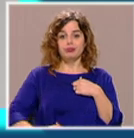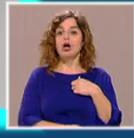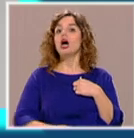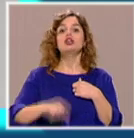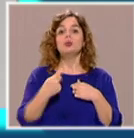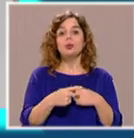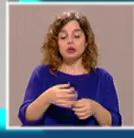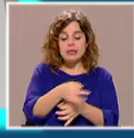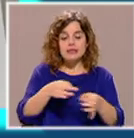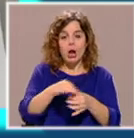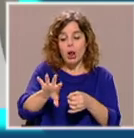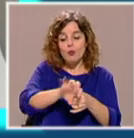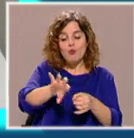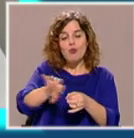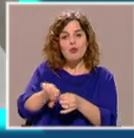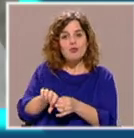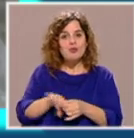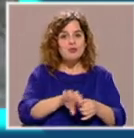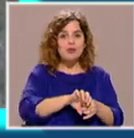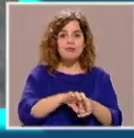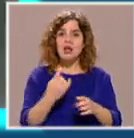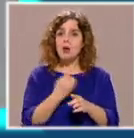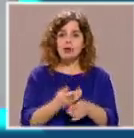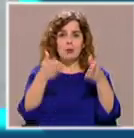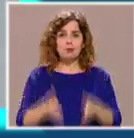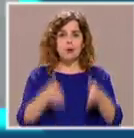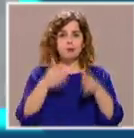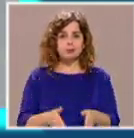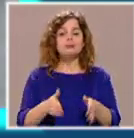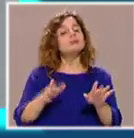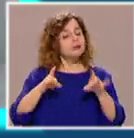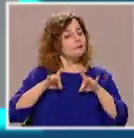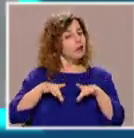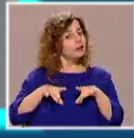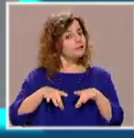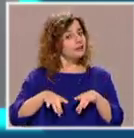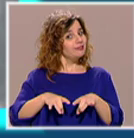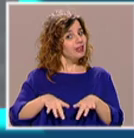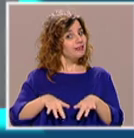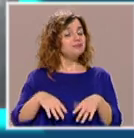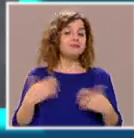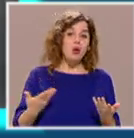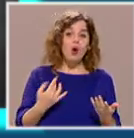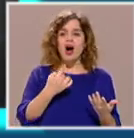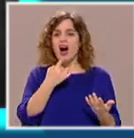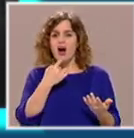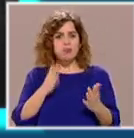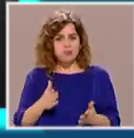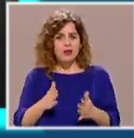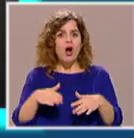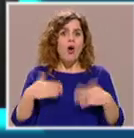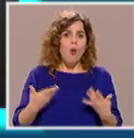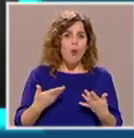células. Tudo o que não é necessário ao organismo ou está em excesso é